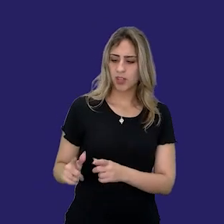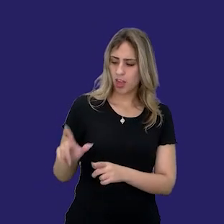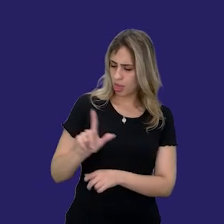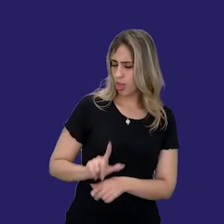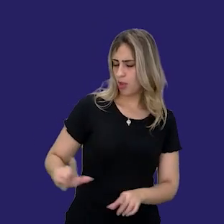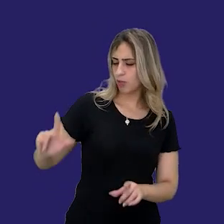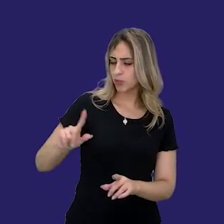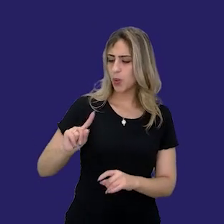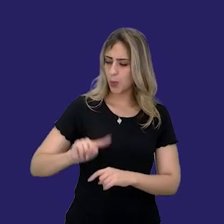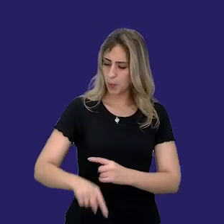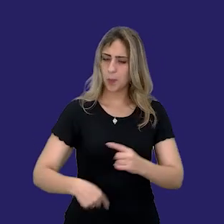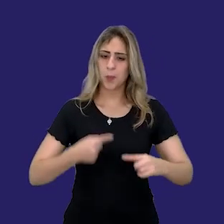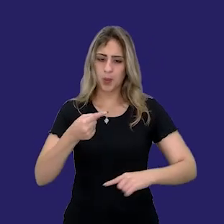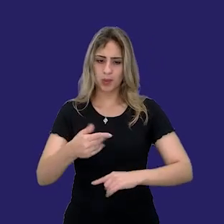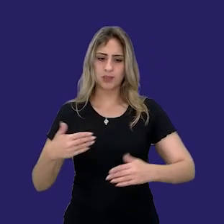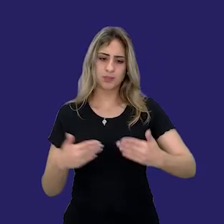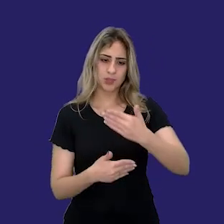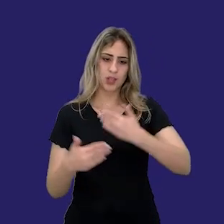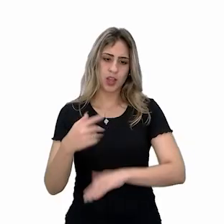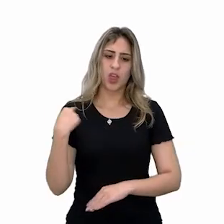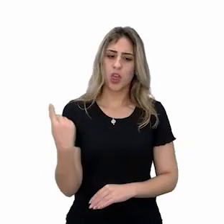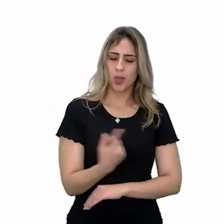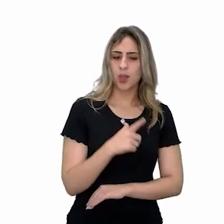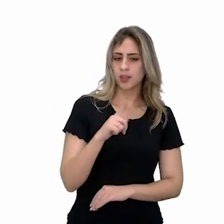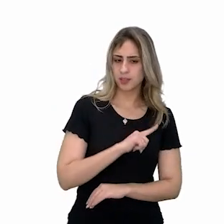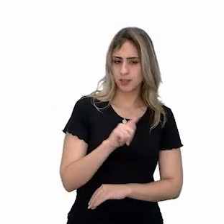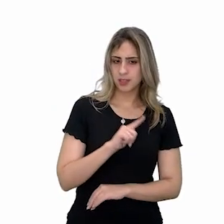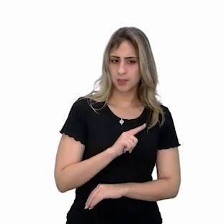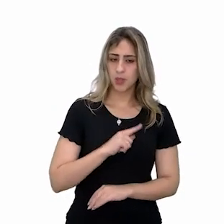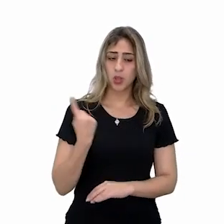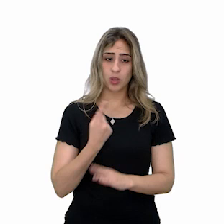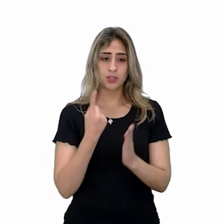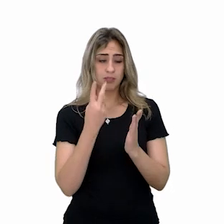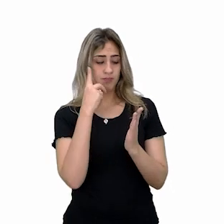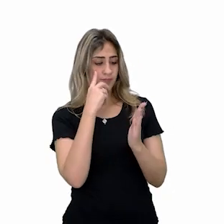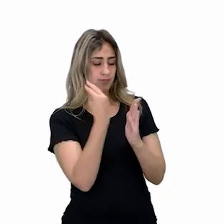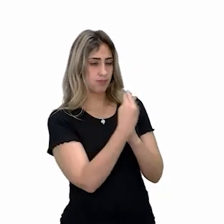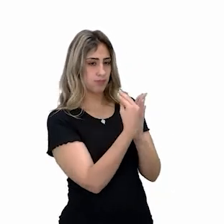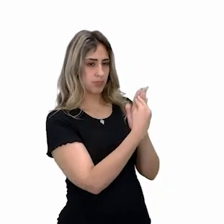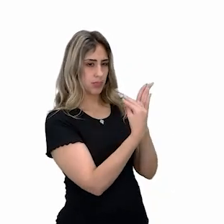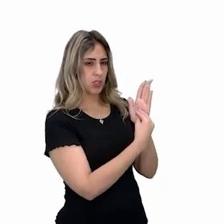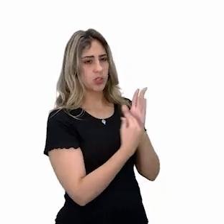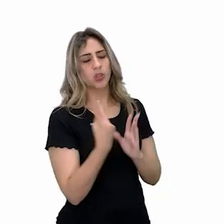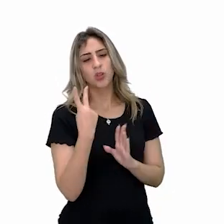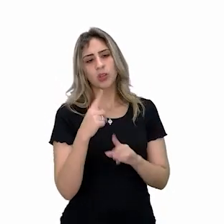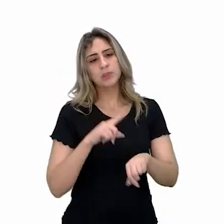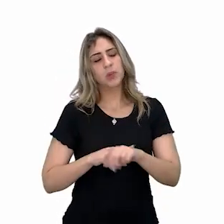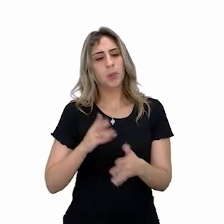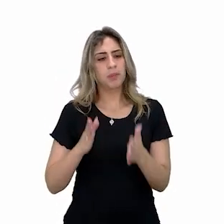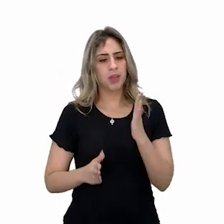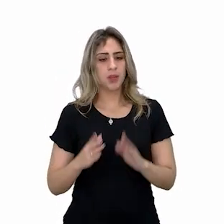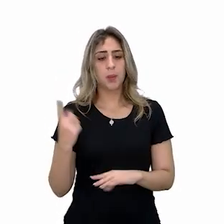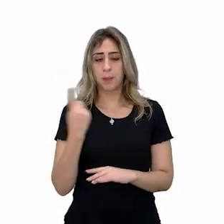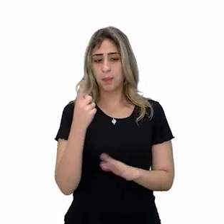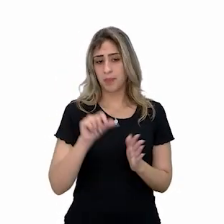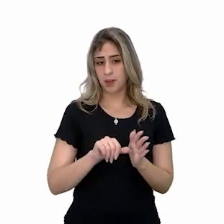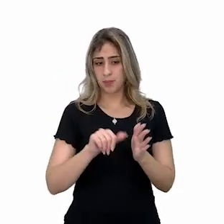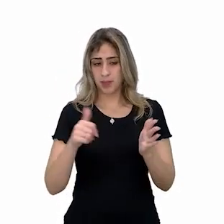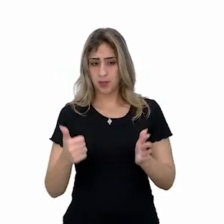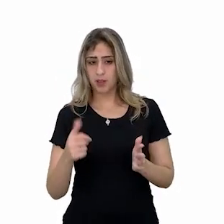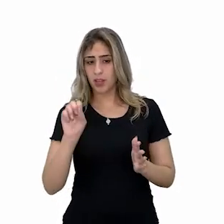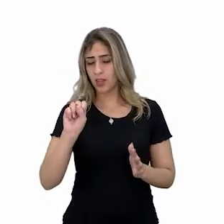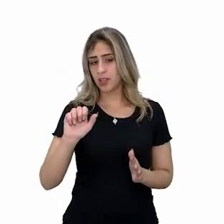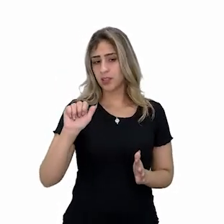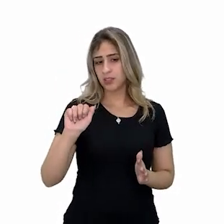lógico, no próximo slide nós temos a nossa agenda com 2 momentos. O primeiro momento,